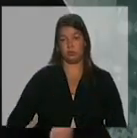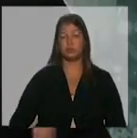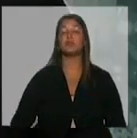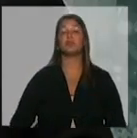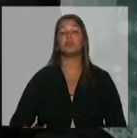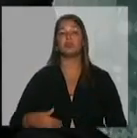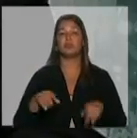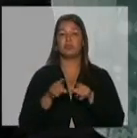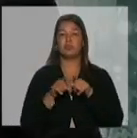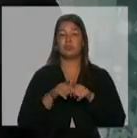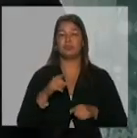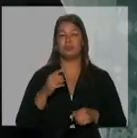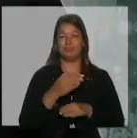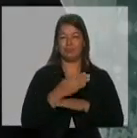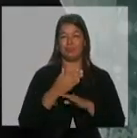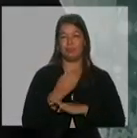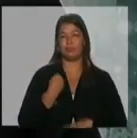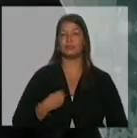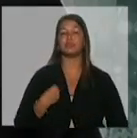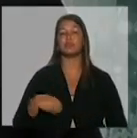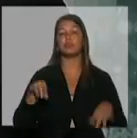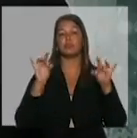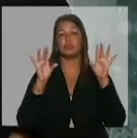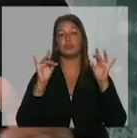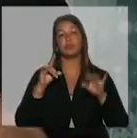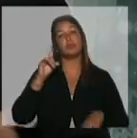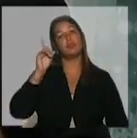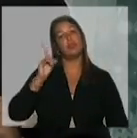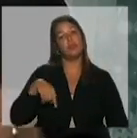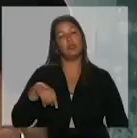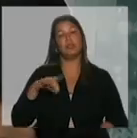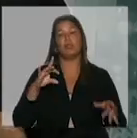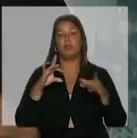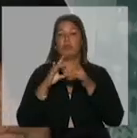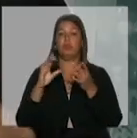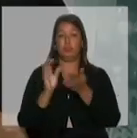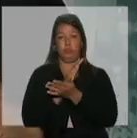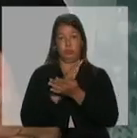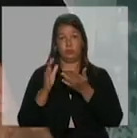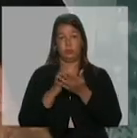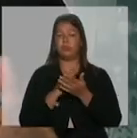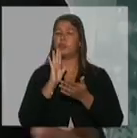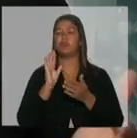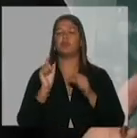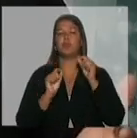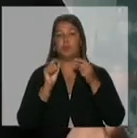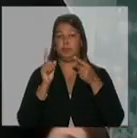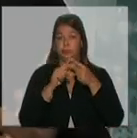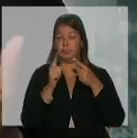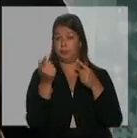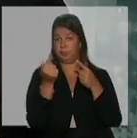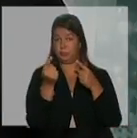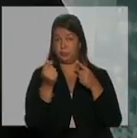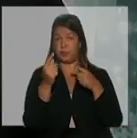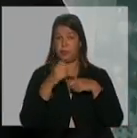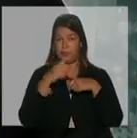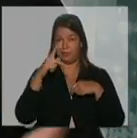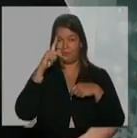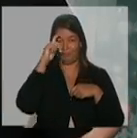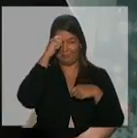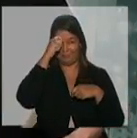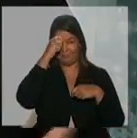governamentais, royalties e participações especiais, basicamente está atrelado a alguns fatores. Que fatores? Preço do